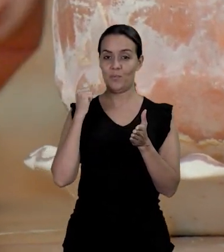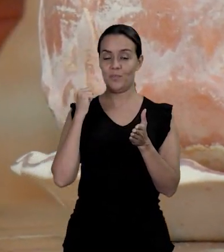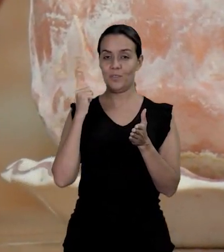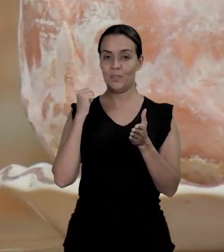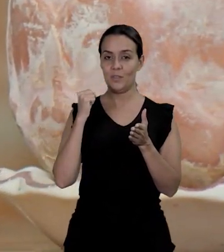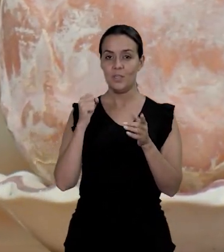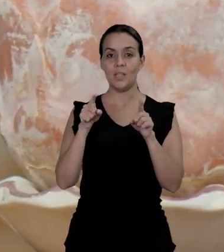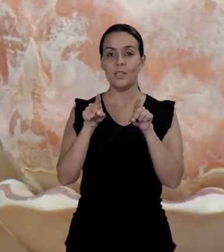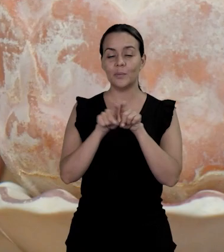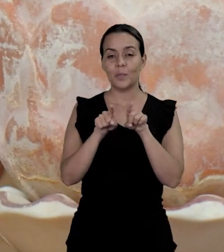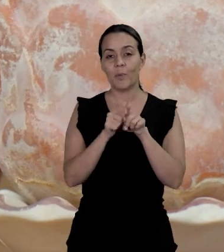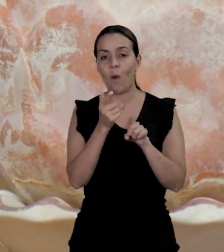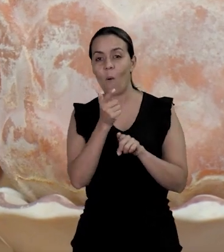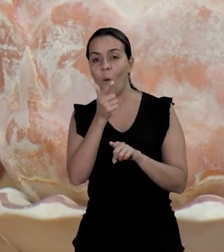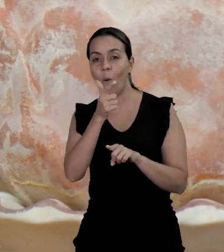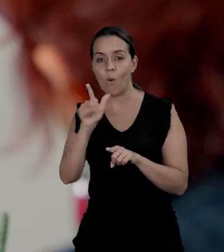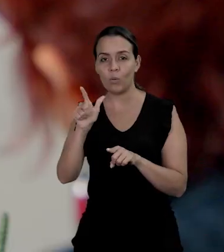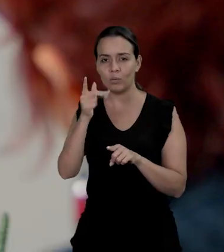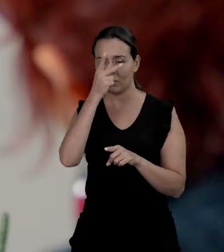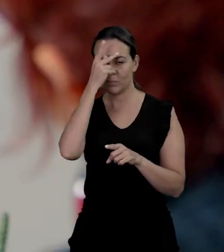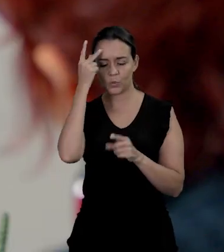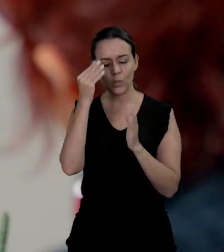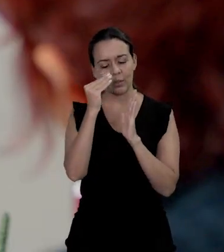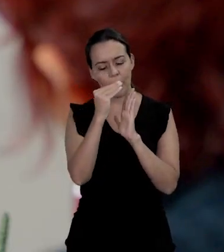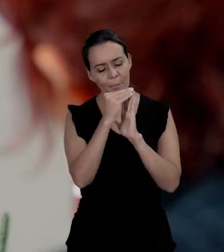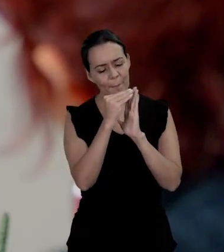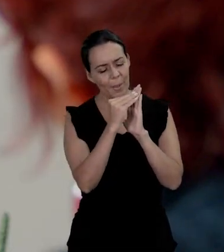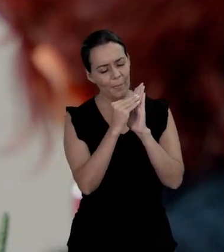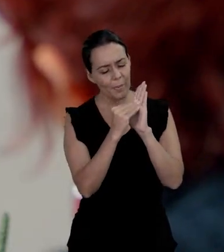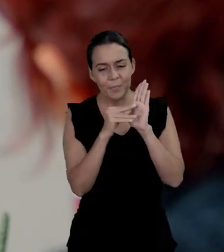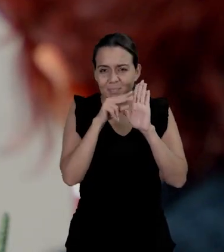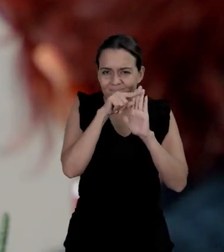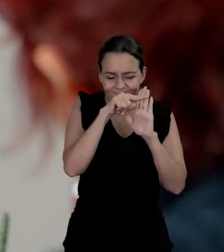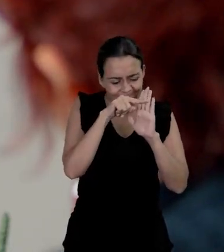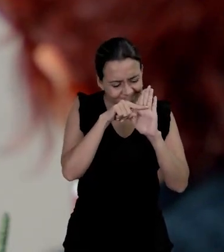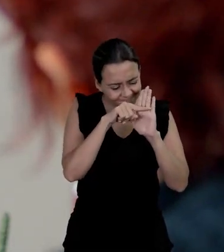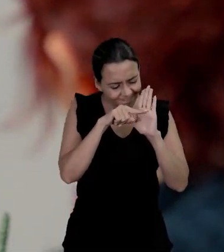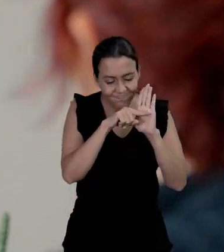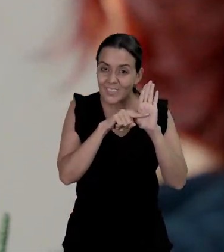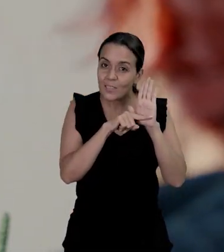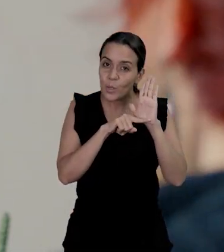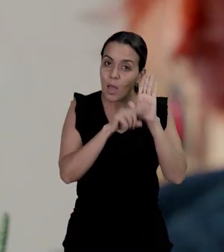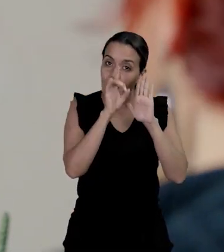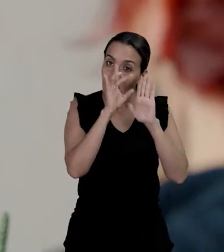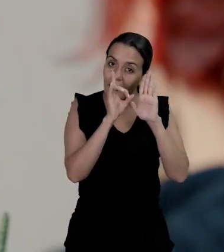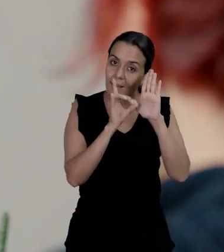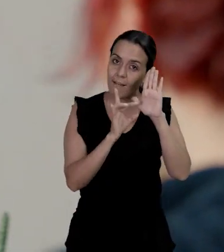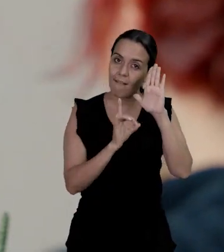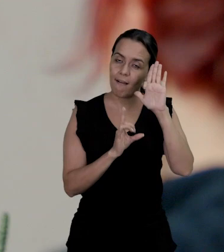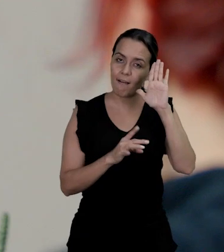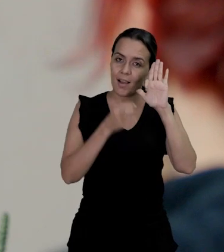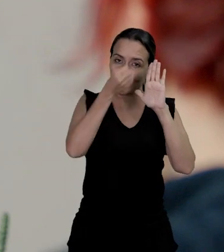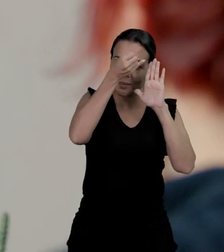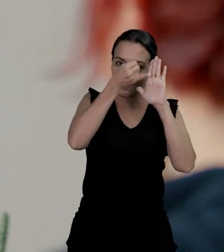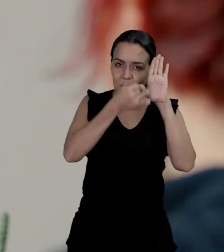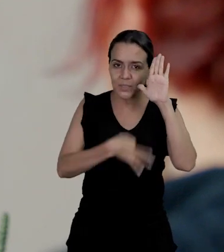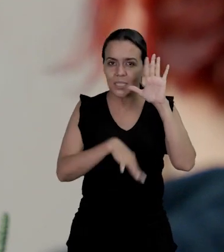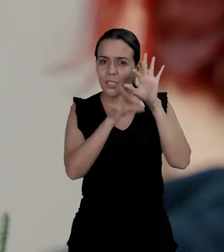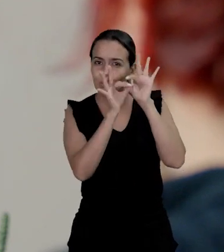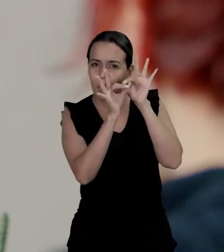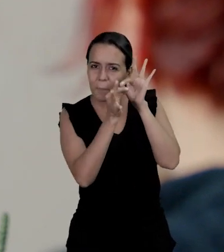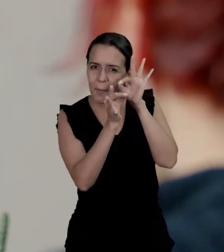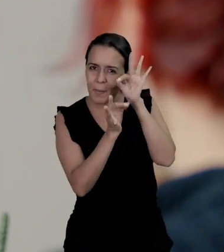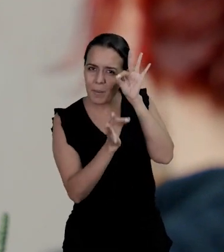tá? Os fetichistas, e daí coloca ali travestismo e coloca uma série de